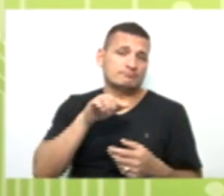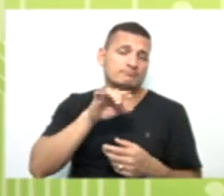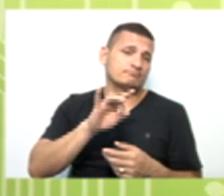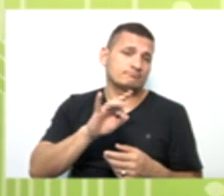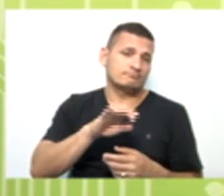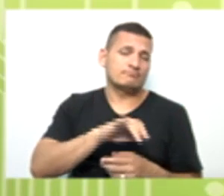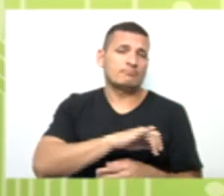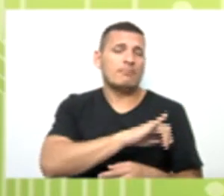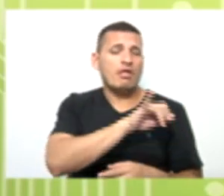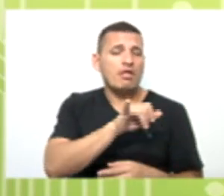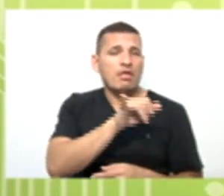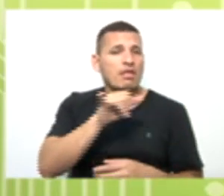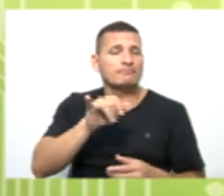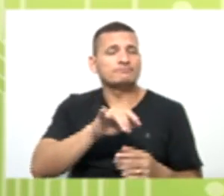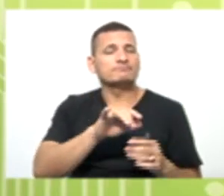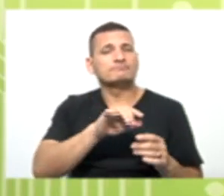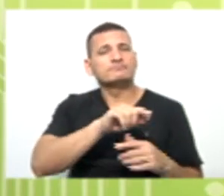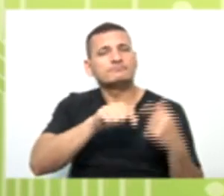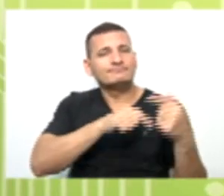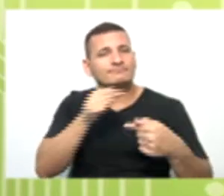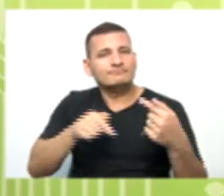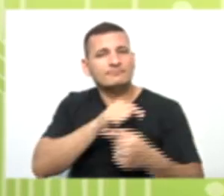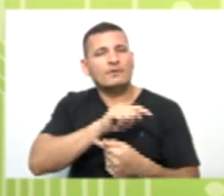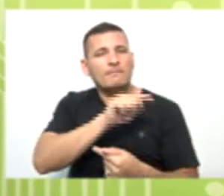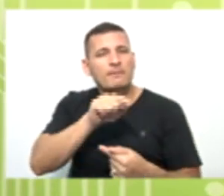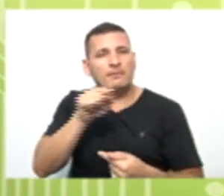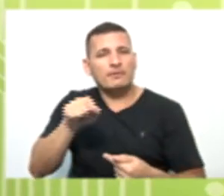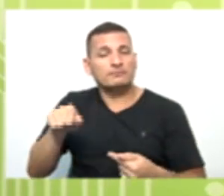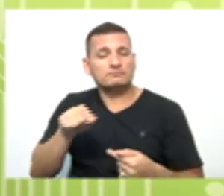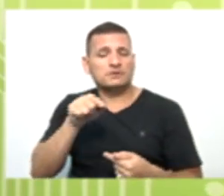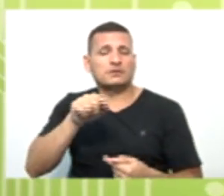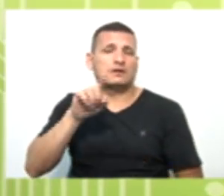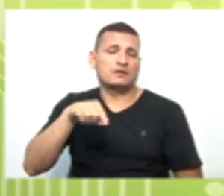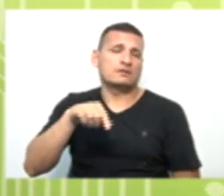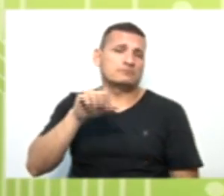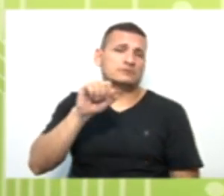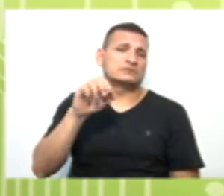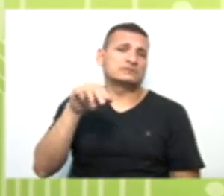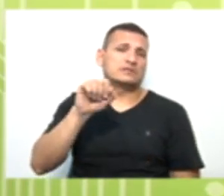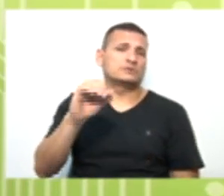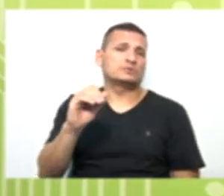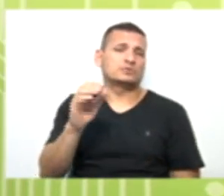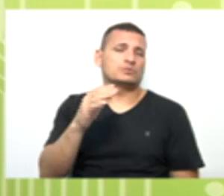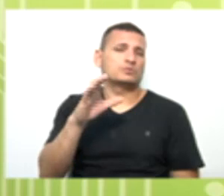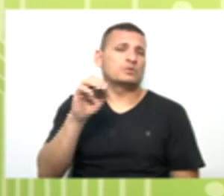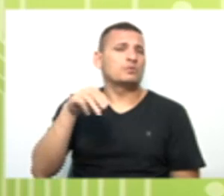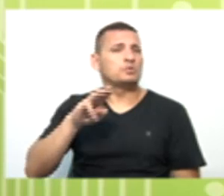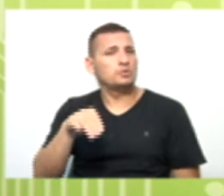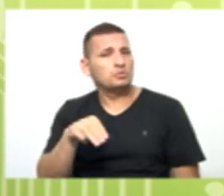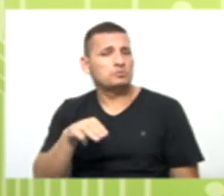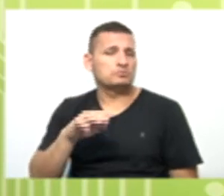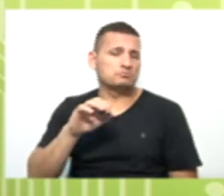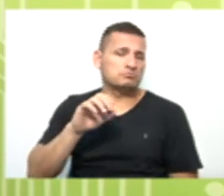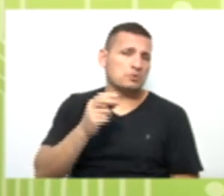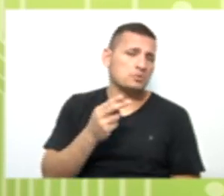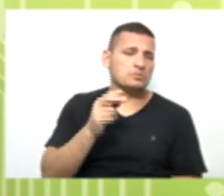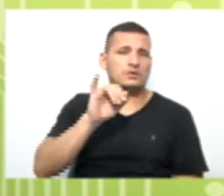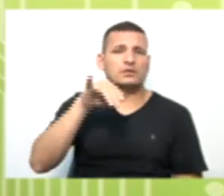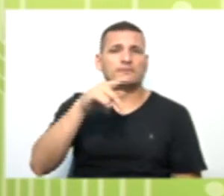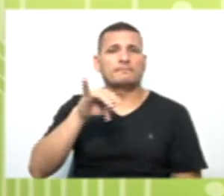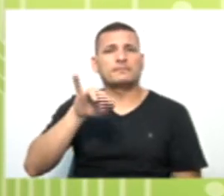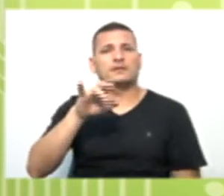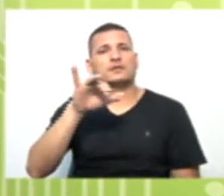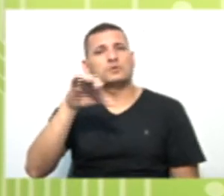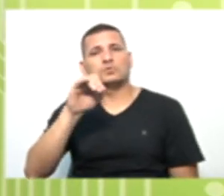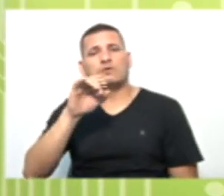questionadas. Então, é o tipo de conhecimento que a gente chama de senso comum, popular ou o empírico, né, que é o da experiência. Nesse